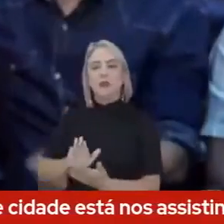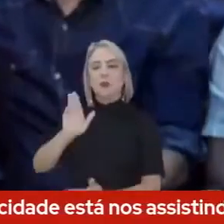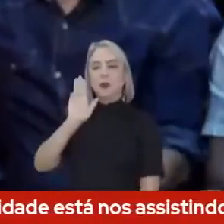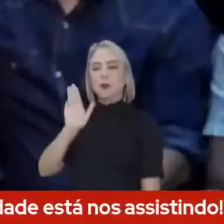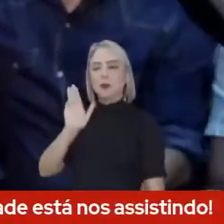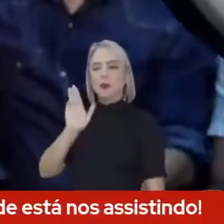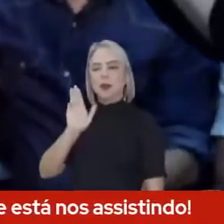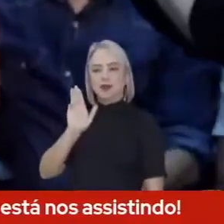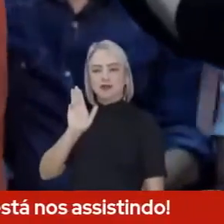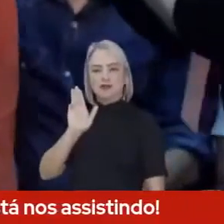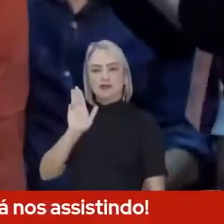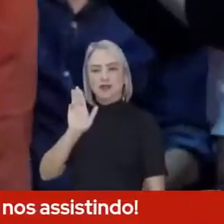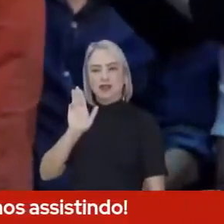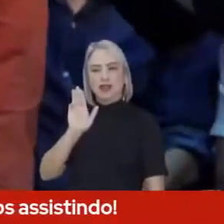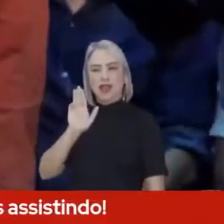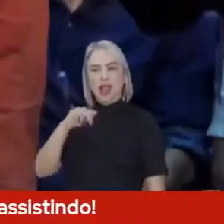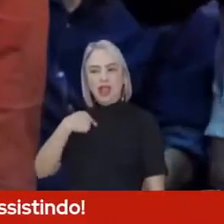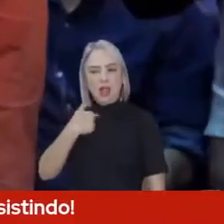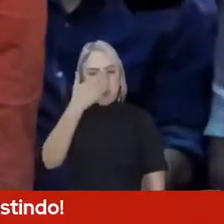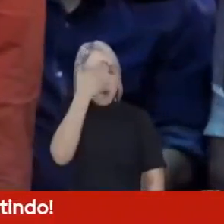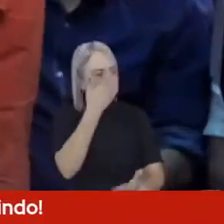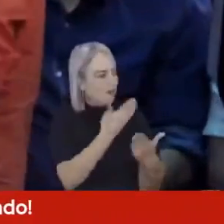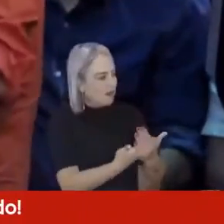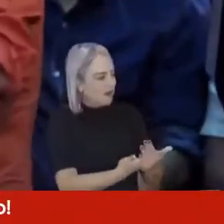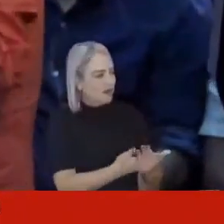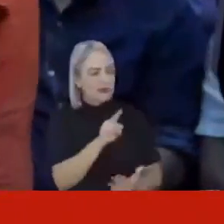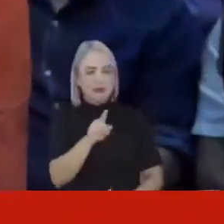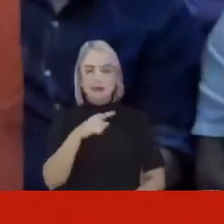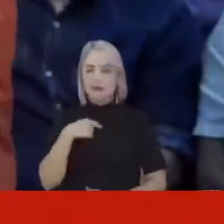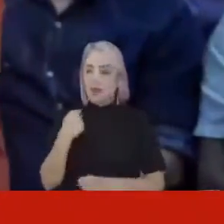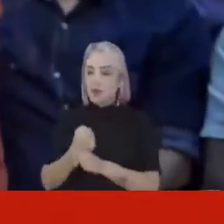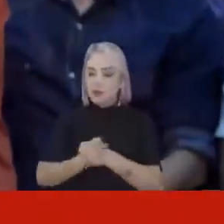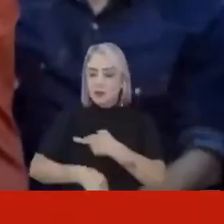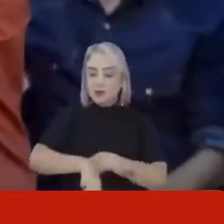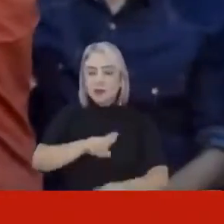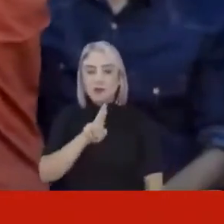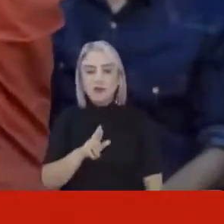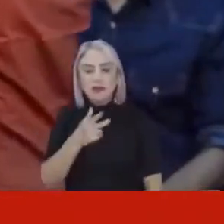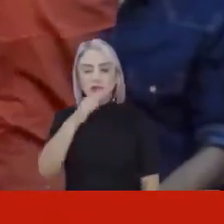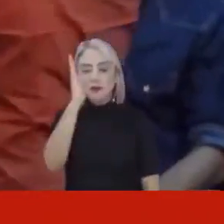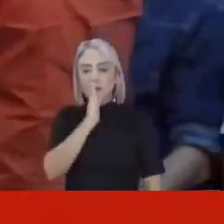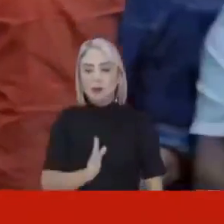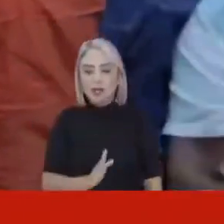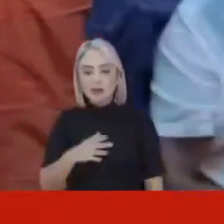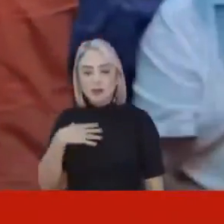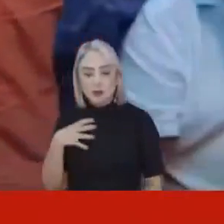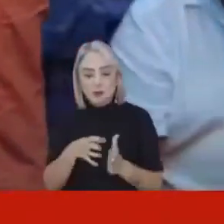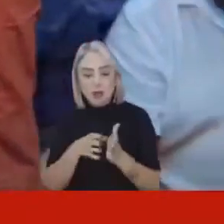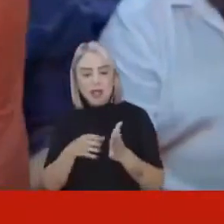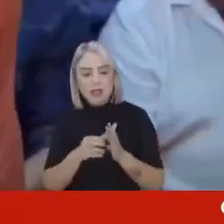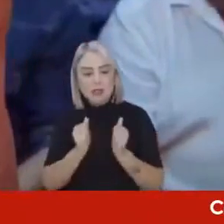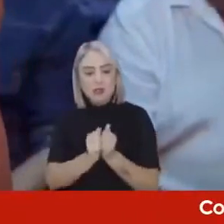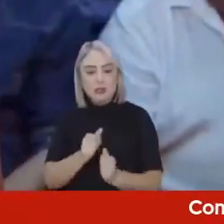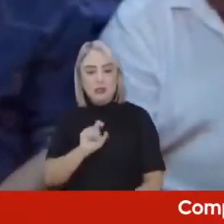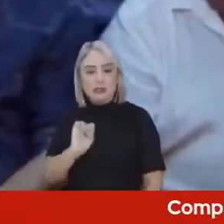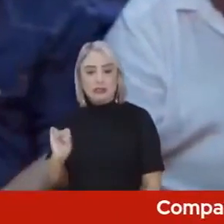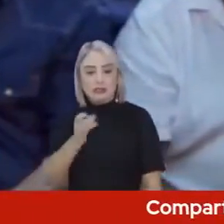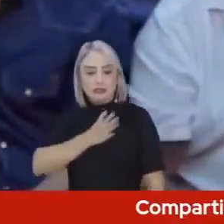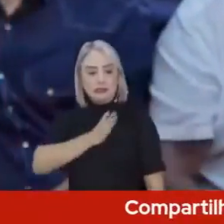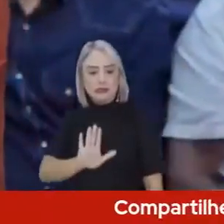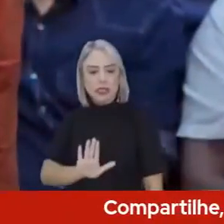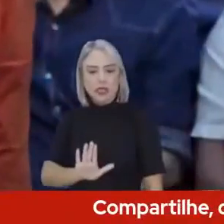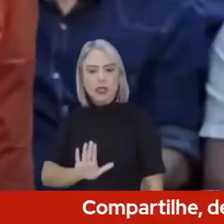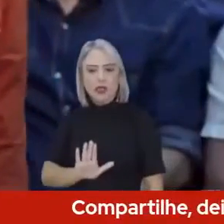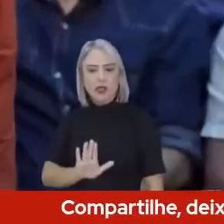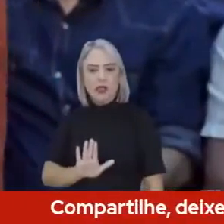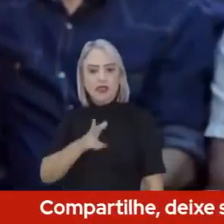vai reconstruir o Brasil. Reconstruir com, não só com os partidos, se os partidos não querem. Estava te dizendo isso agora.